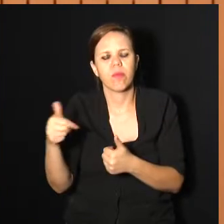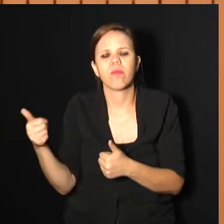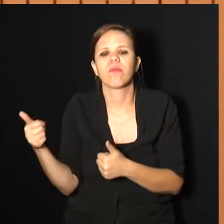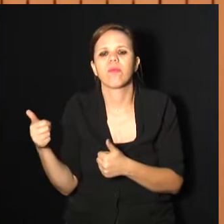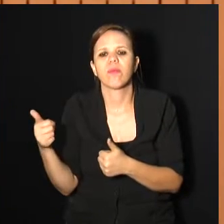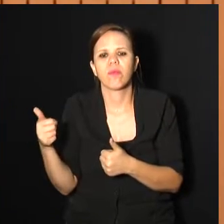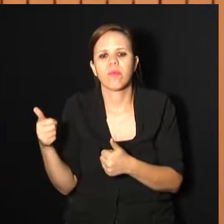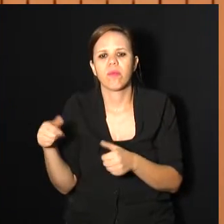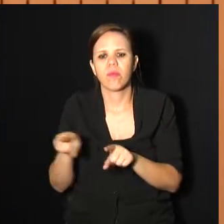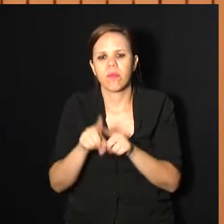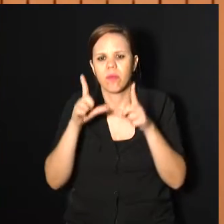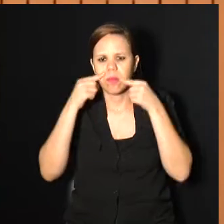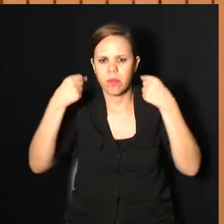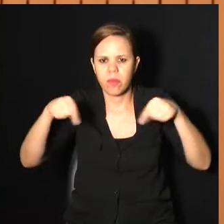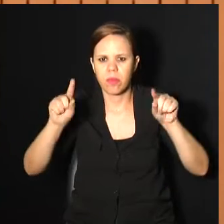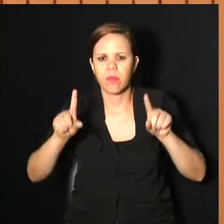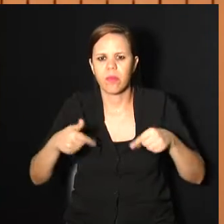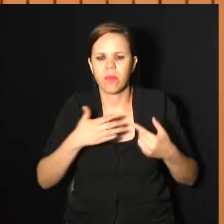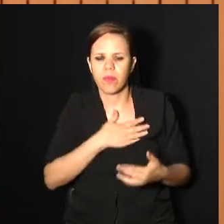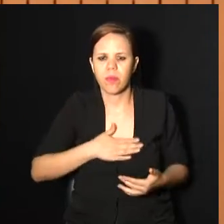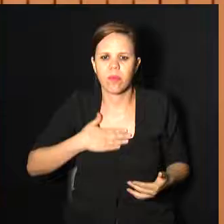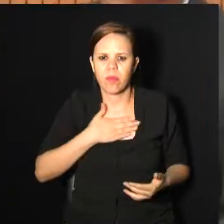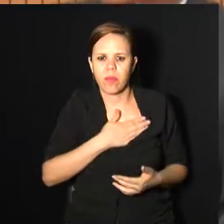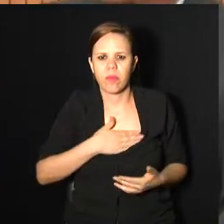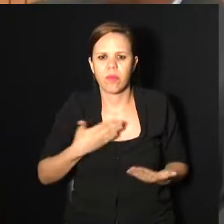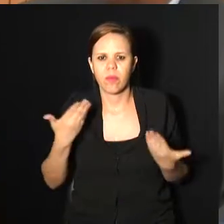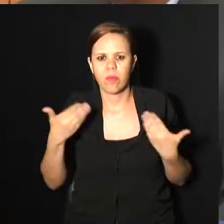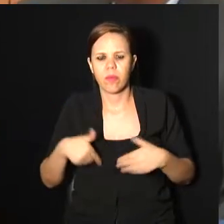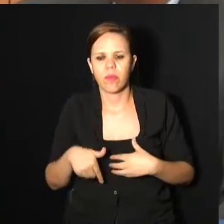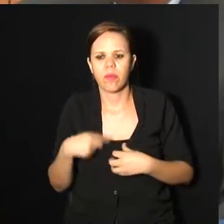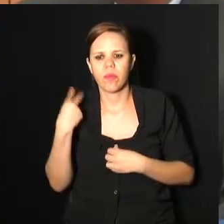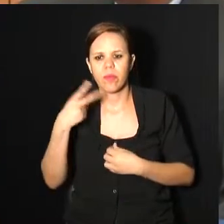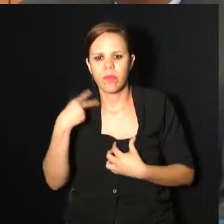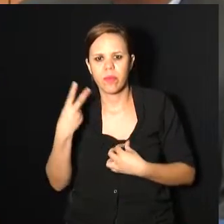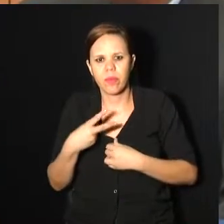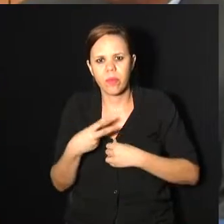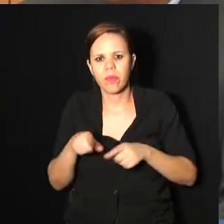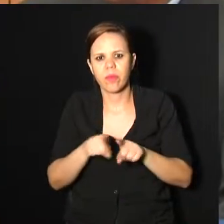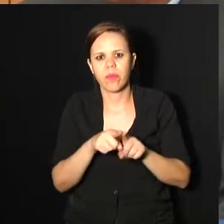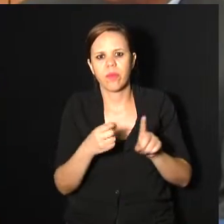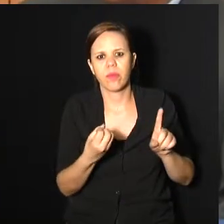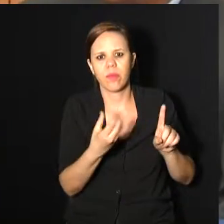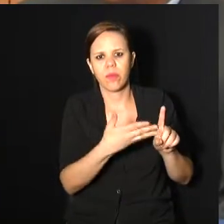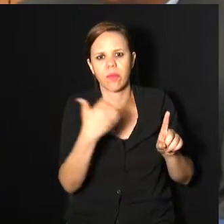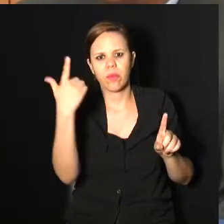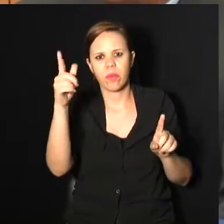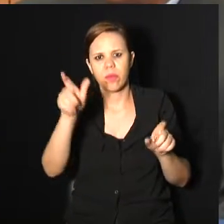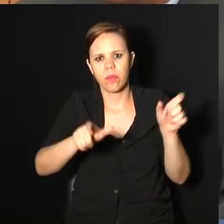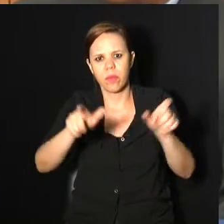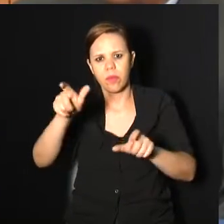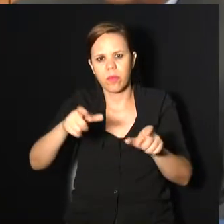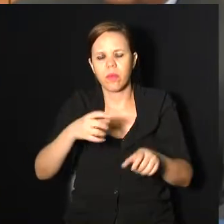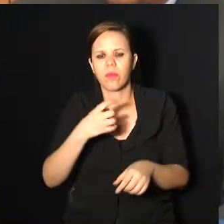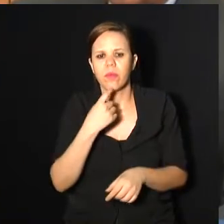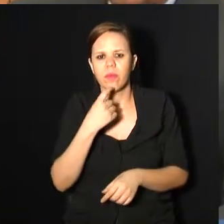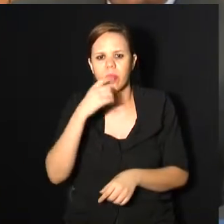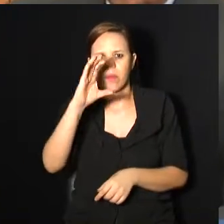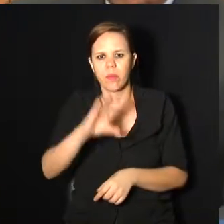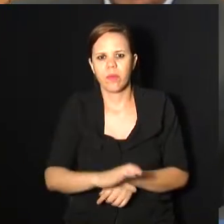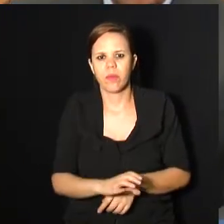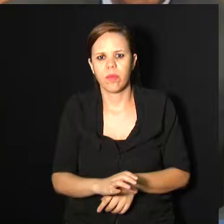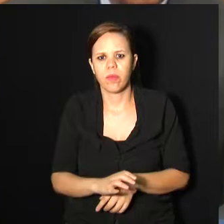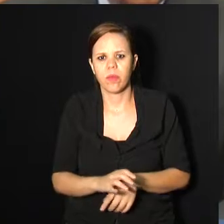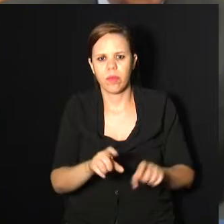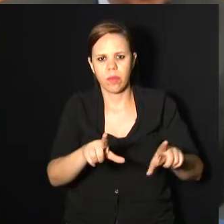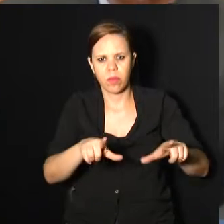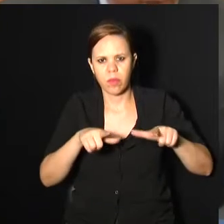Gomes. Para mim, é um privilégio muito grande. O vereador ainda entregou outras honrarias a cidadãos campineiros. Diploma